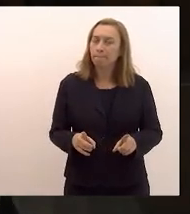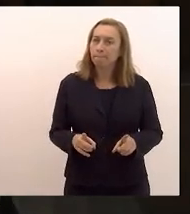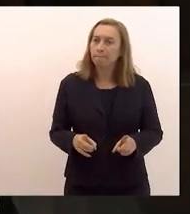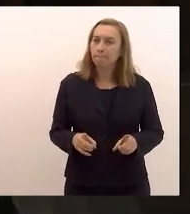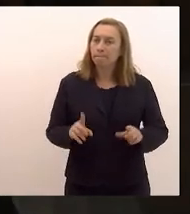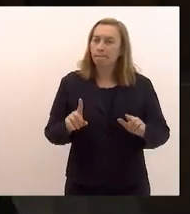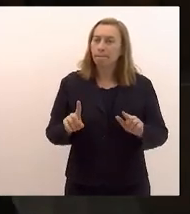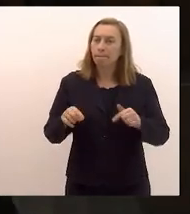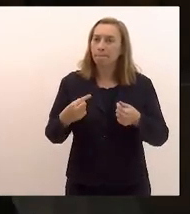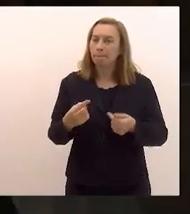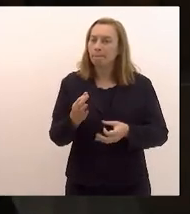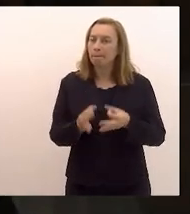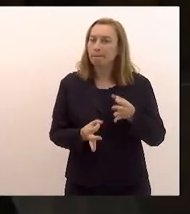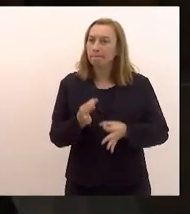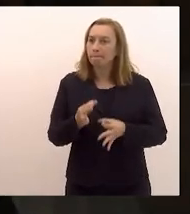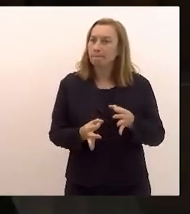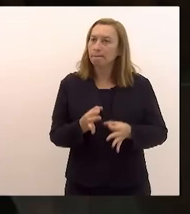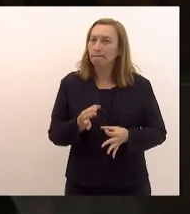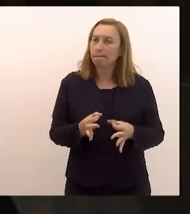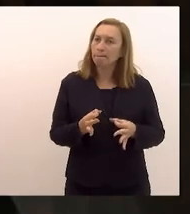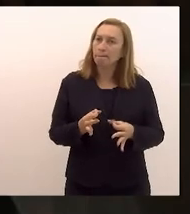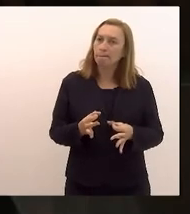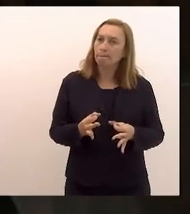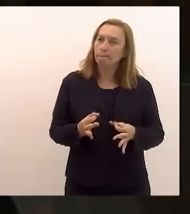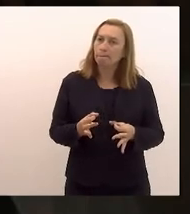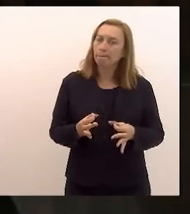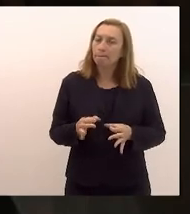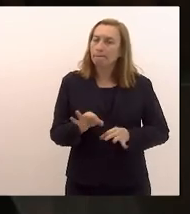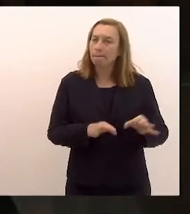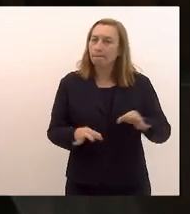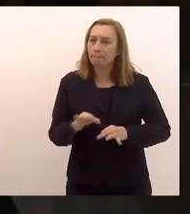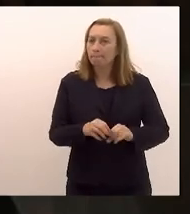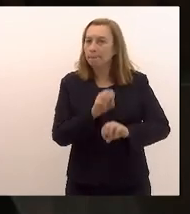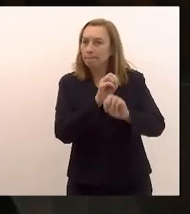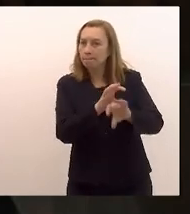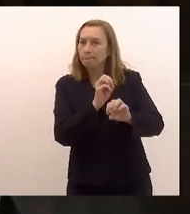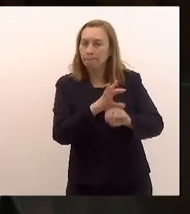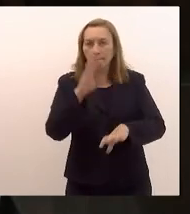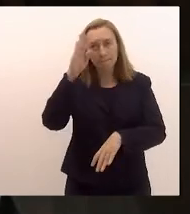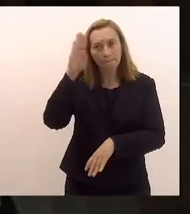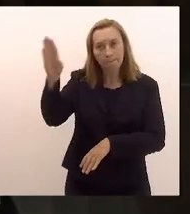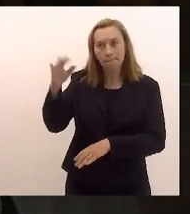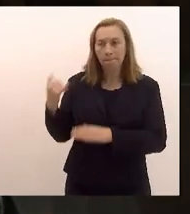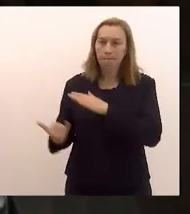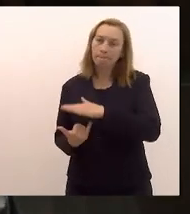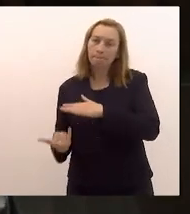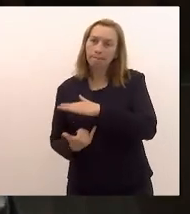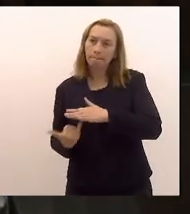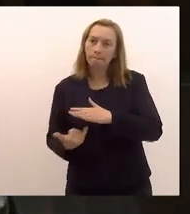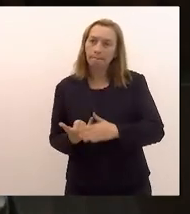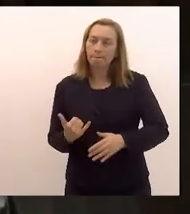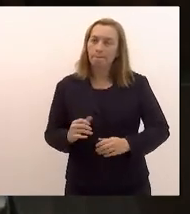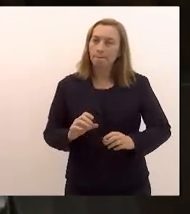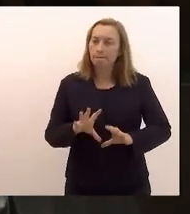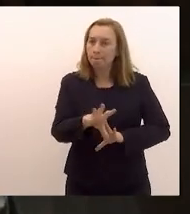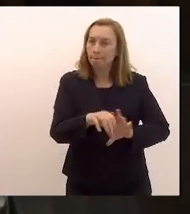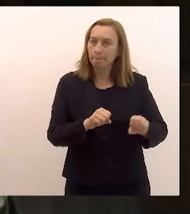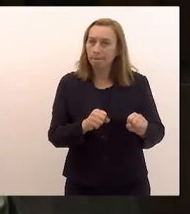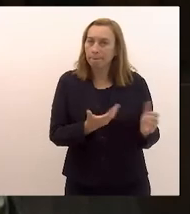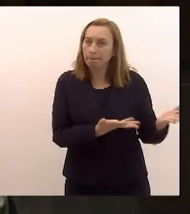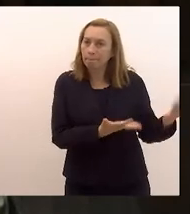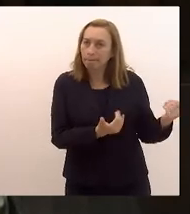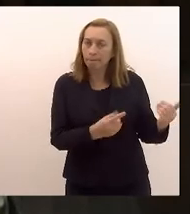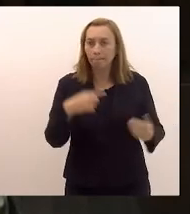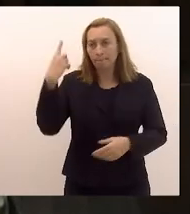contra a residência jurídica que é um programa educacional fundamental para a instituição que é para a formação de jovens